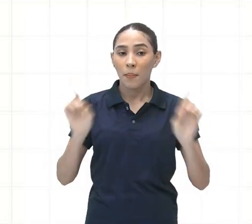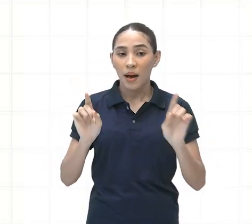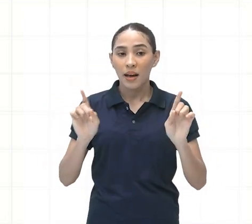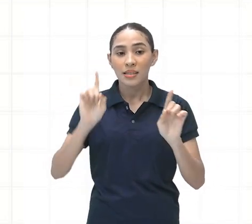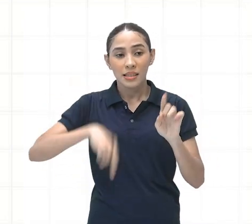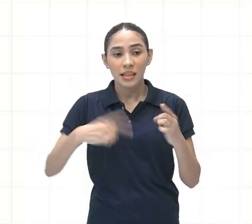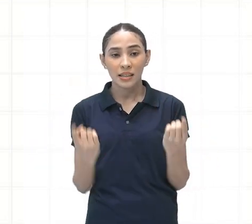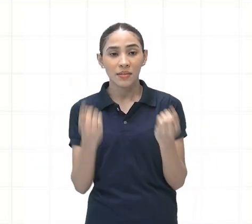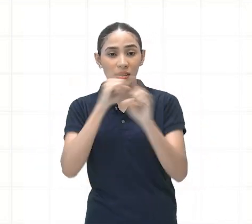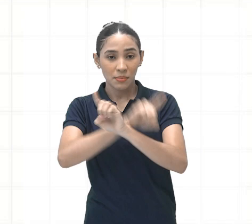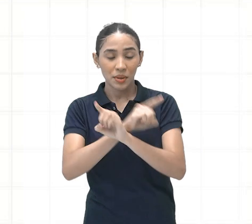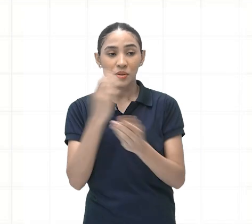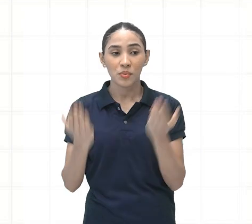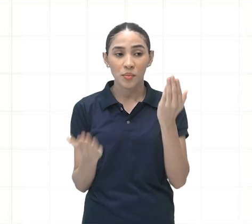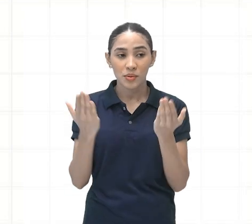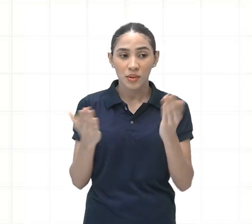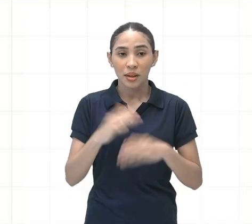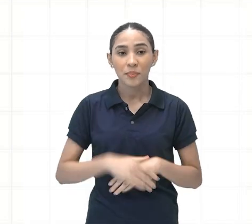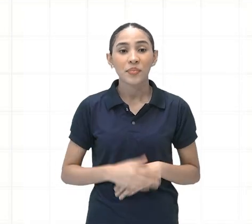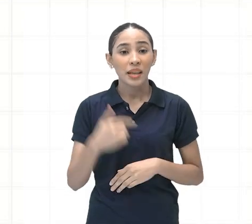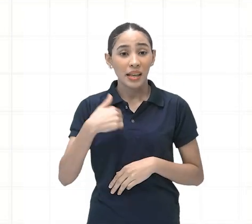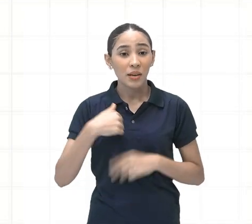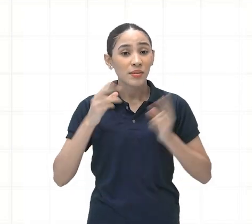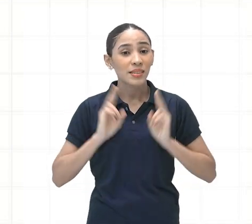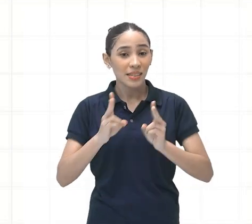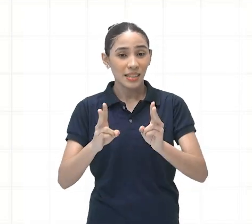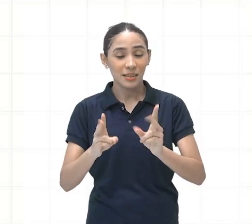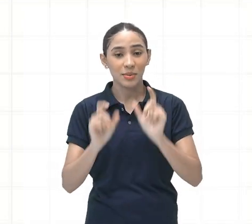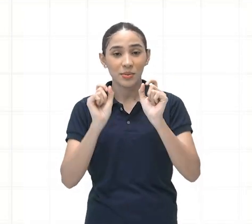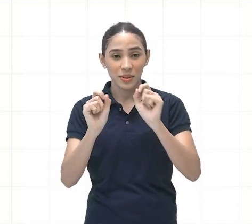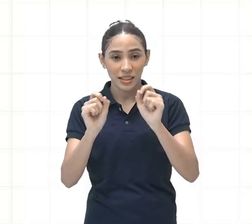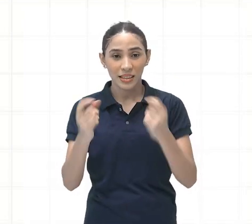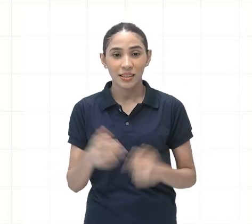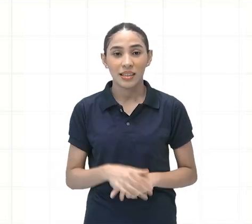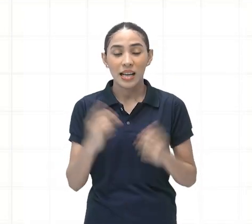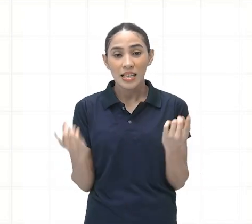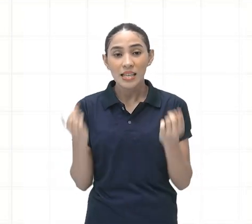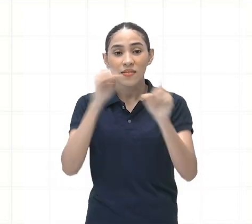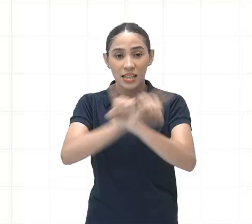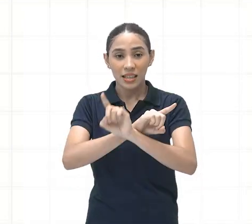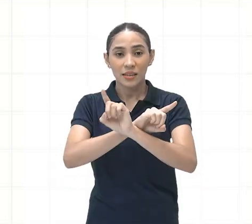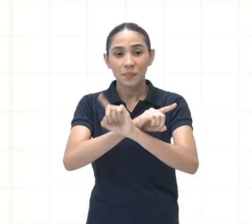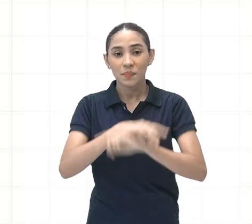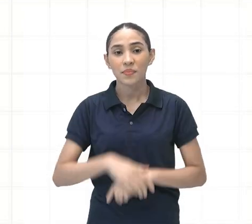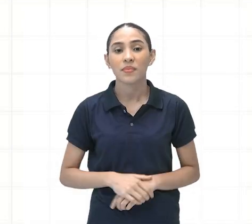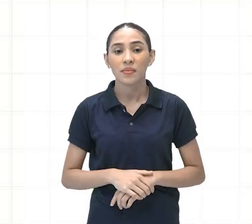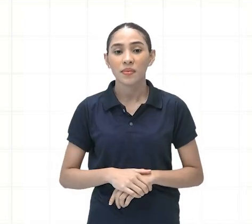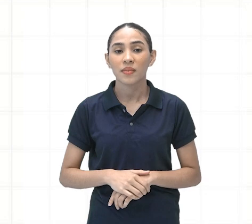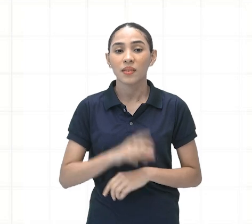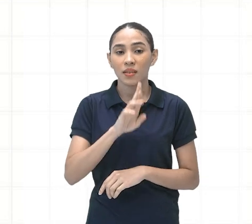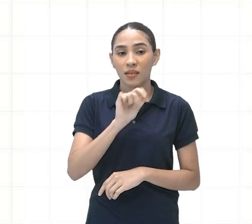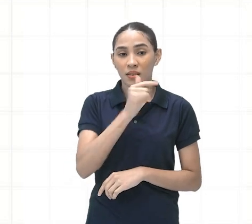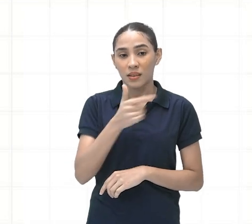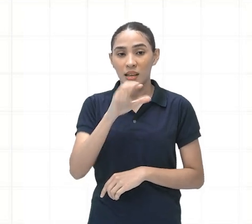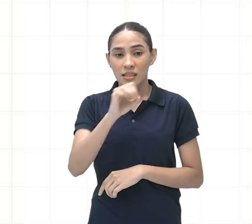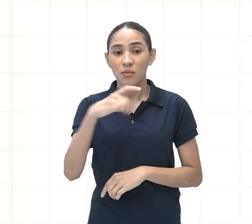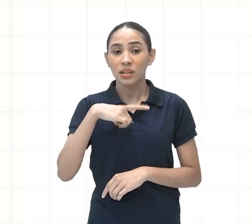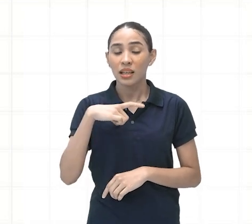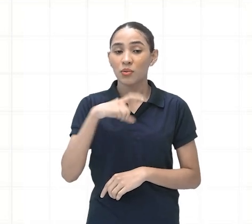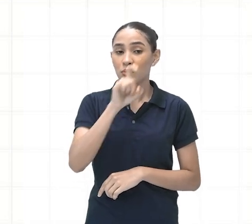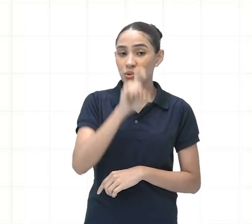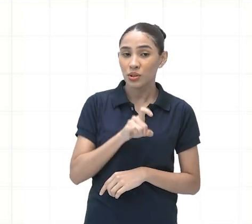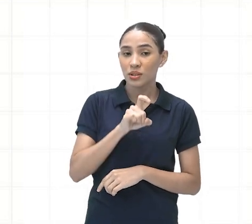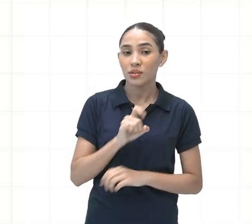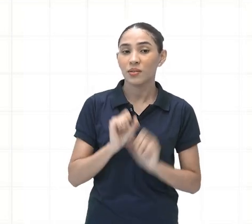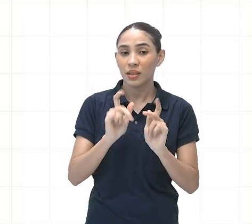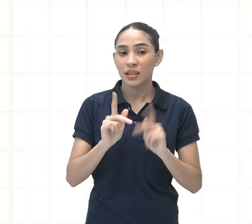são inversamente proporcionais, eu sempre vou inverter essa razão que tem o x.